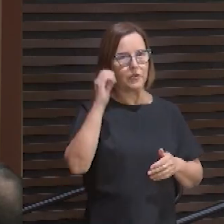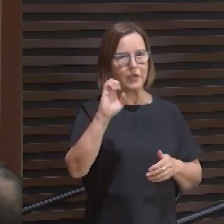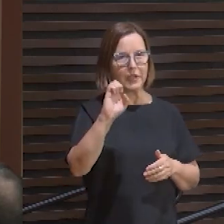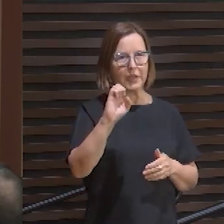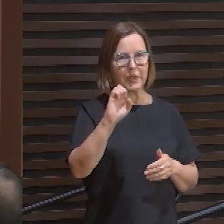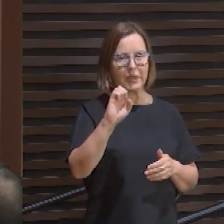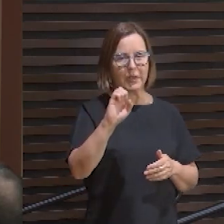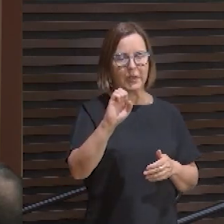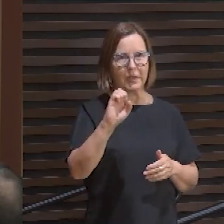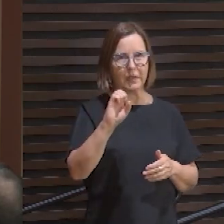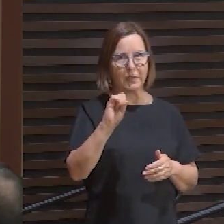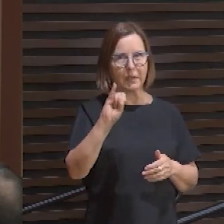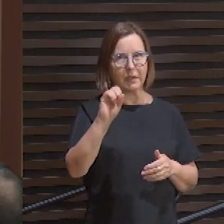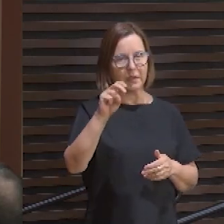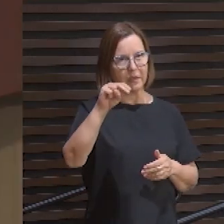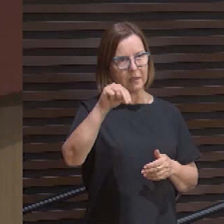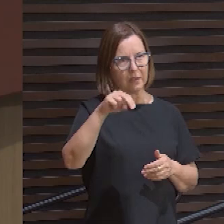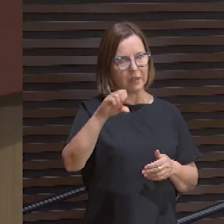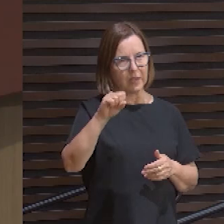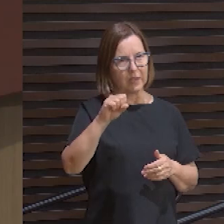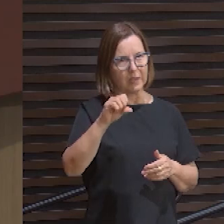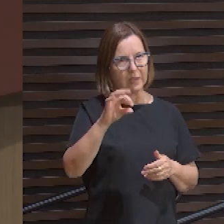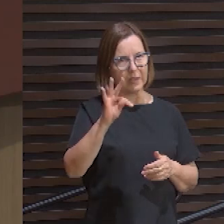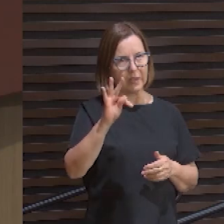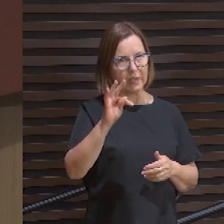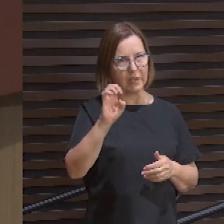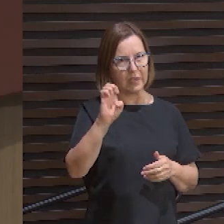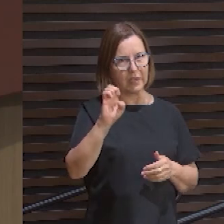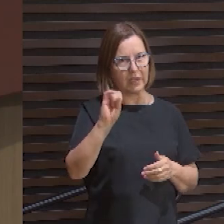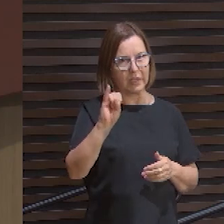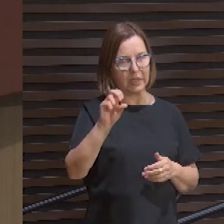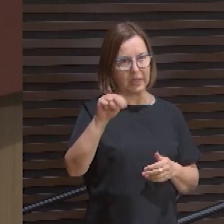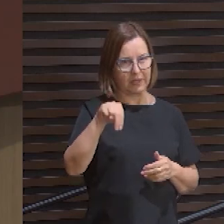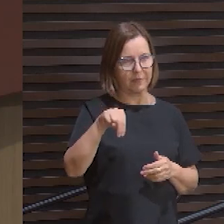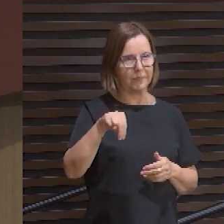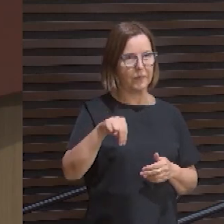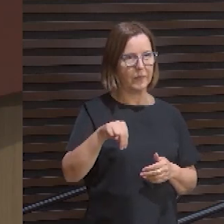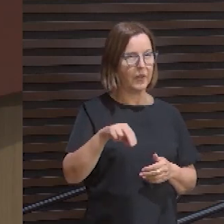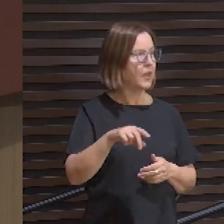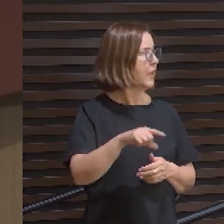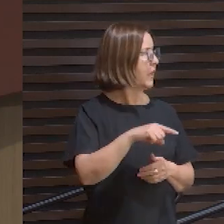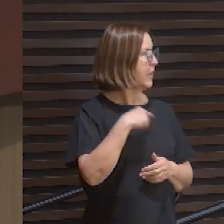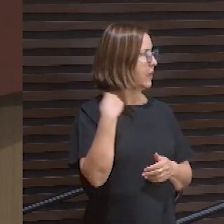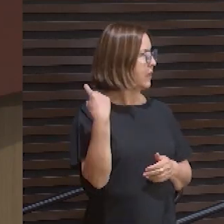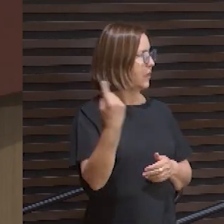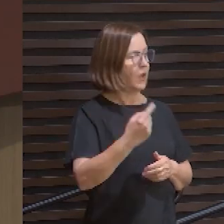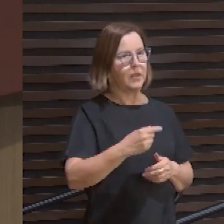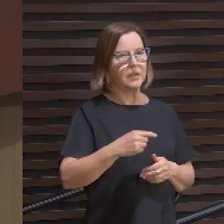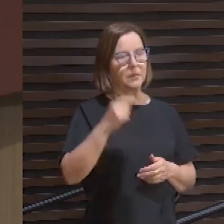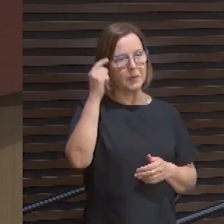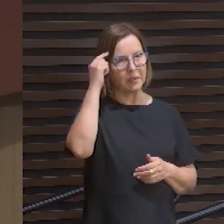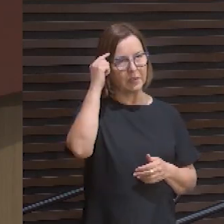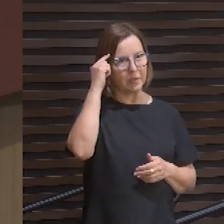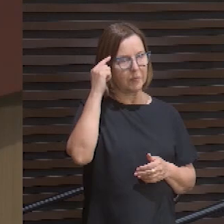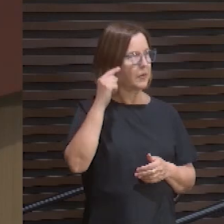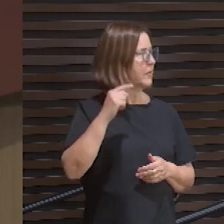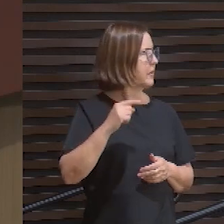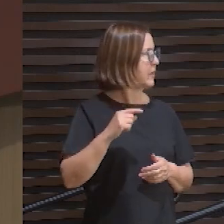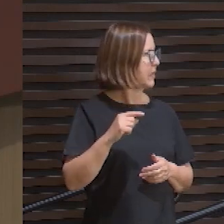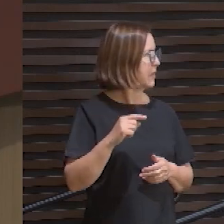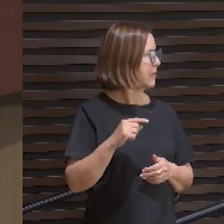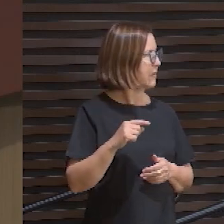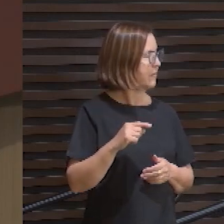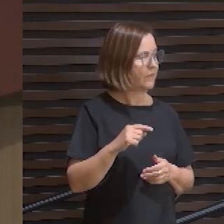É que nós estamos pensando que estamos dentro de um mundo que essa aqui é a cápsula. Eu estava sentado com o